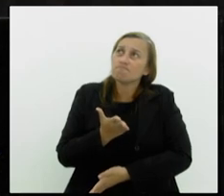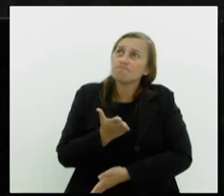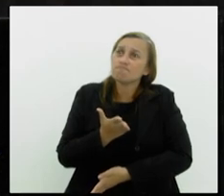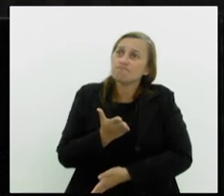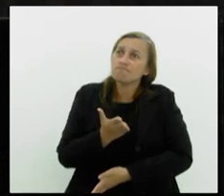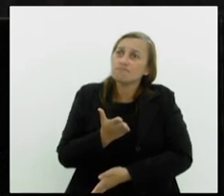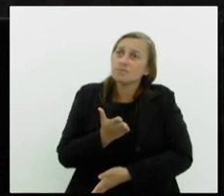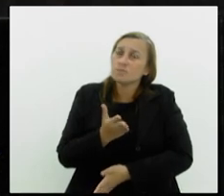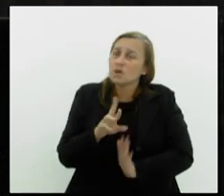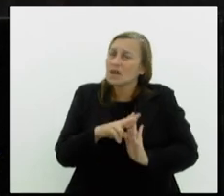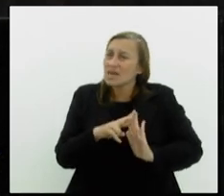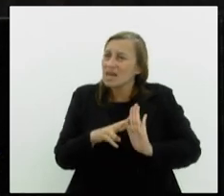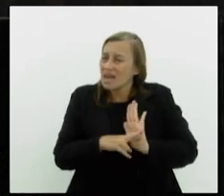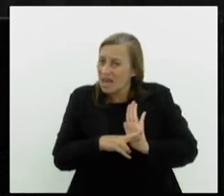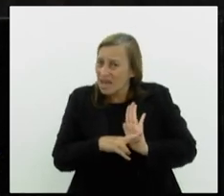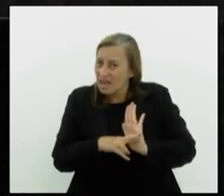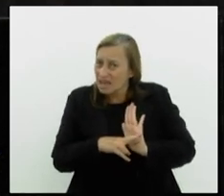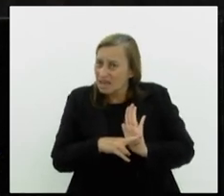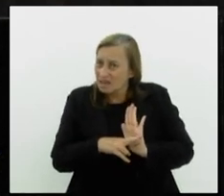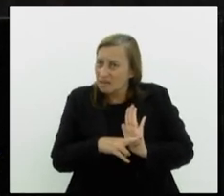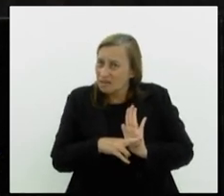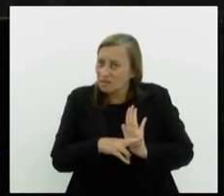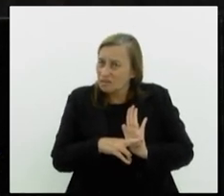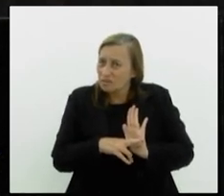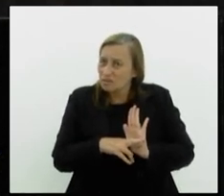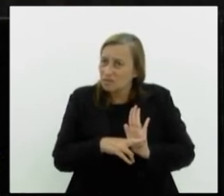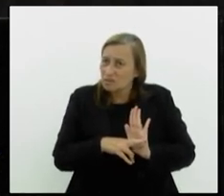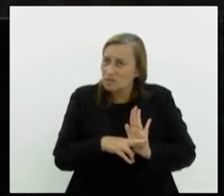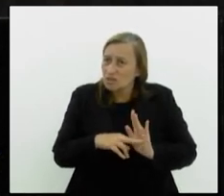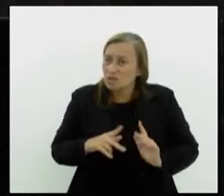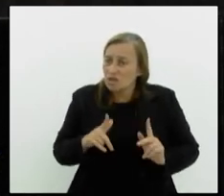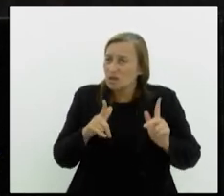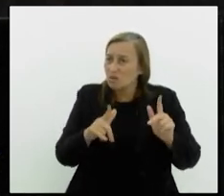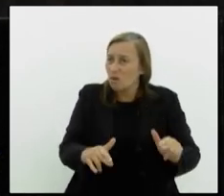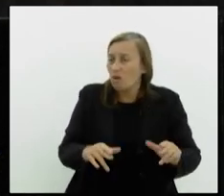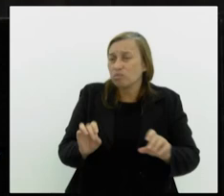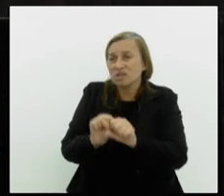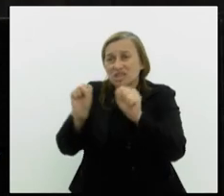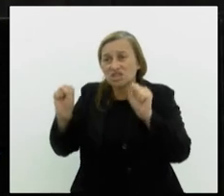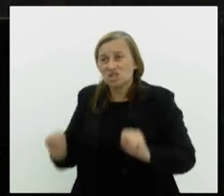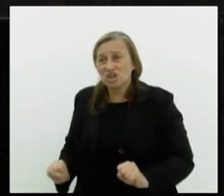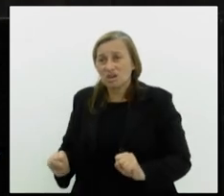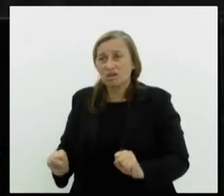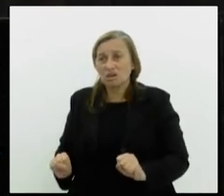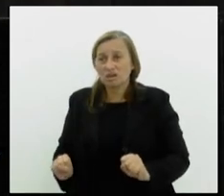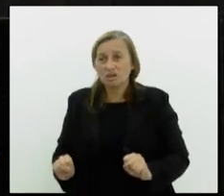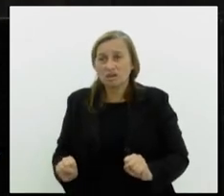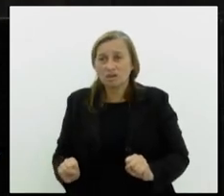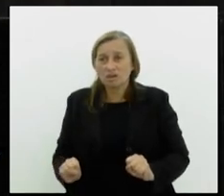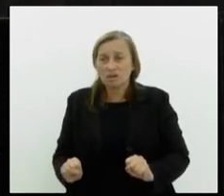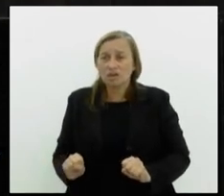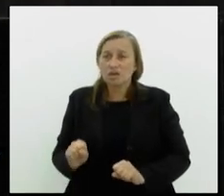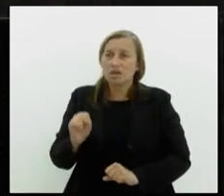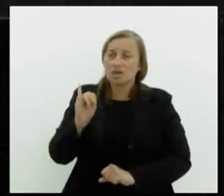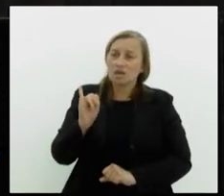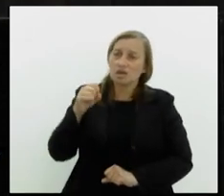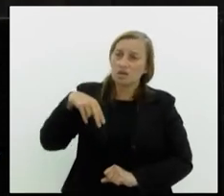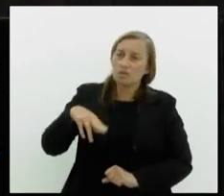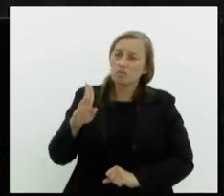de um regime de contingência, o mesmo para o sistema Imunana Laranjal.